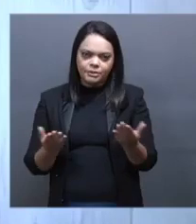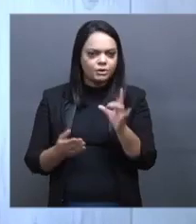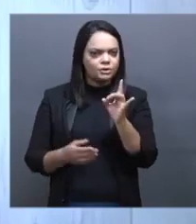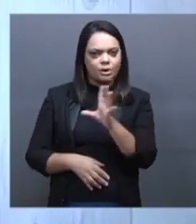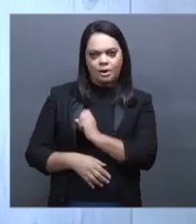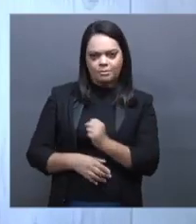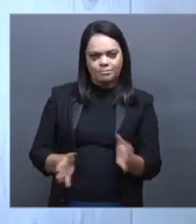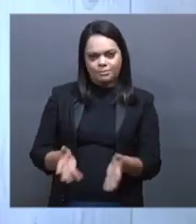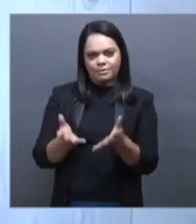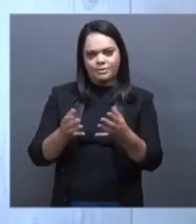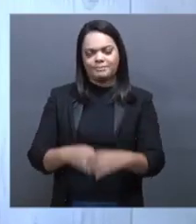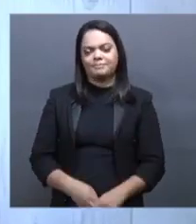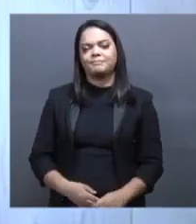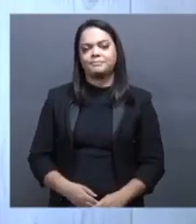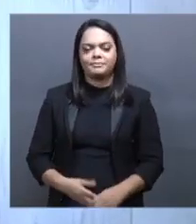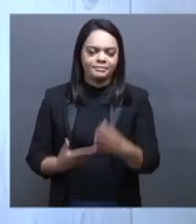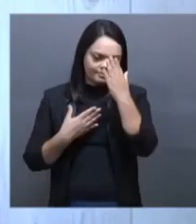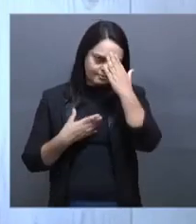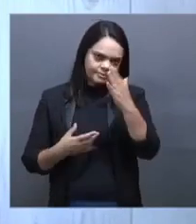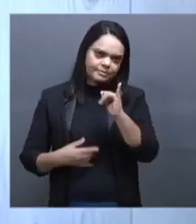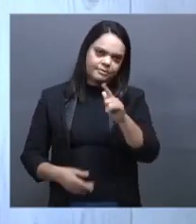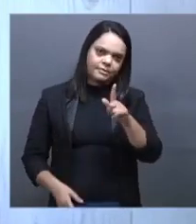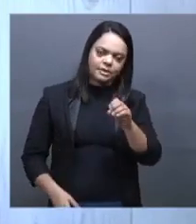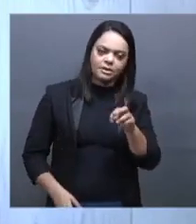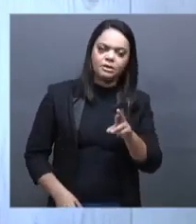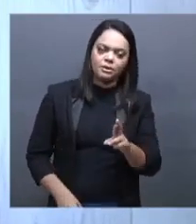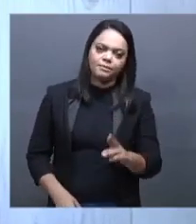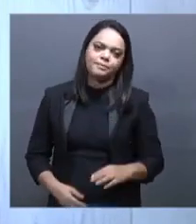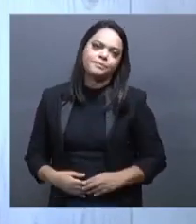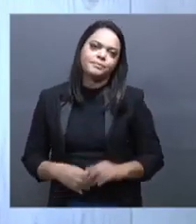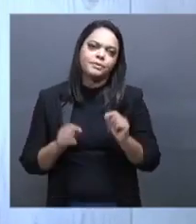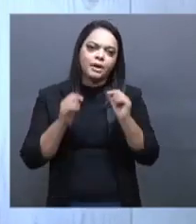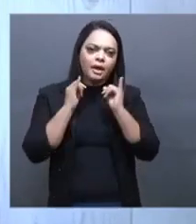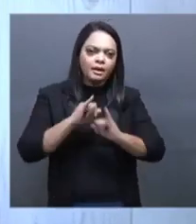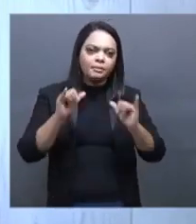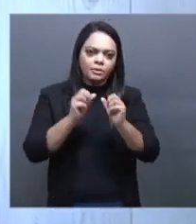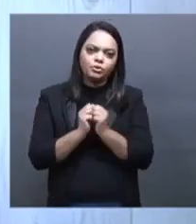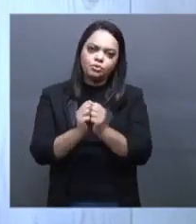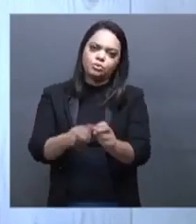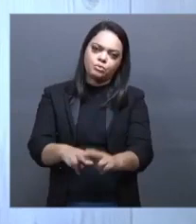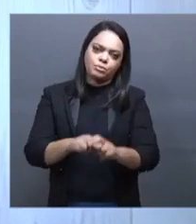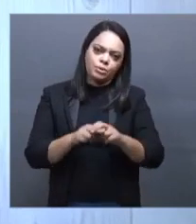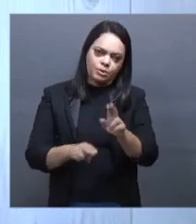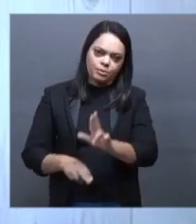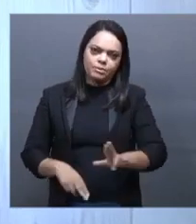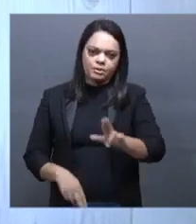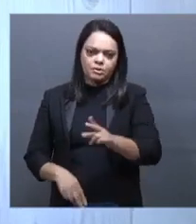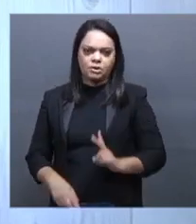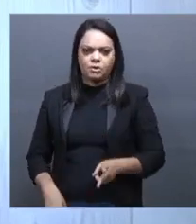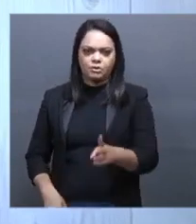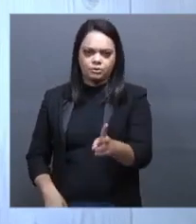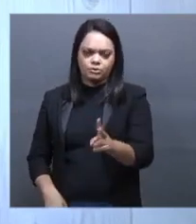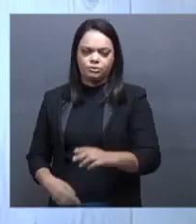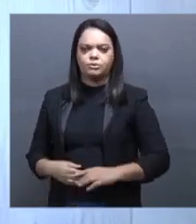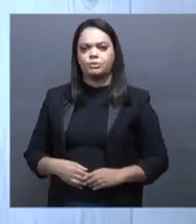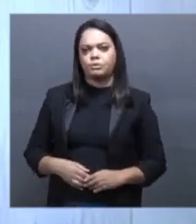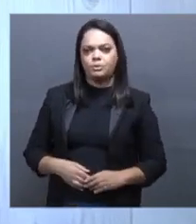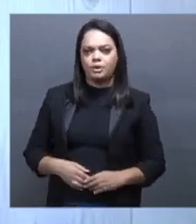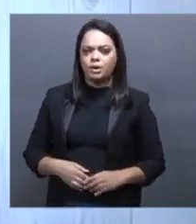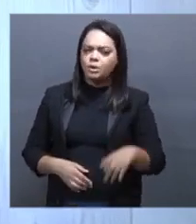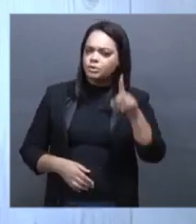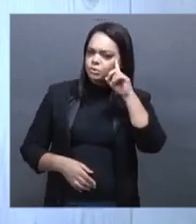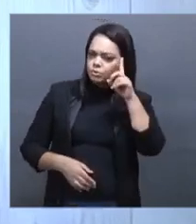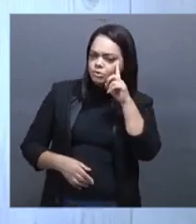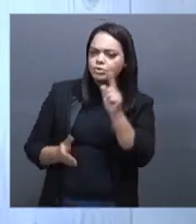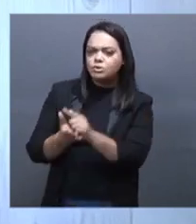constrói. Obrigado, Igor. E a campanha Juntos por Uberlândia continua. A cada edição do jornal estamos